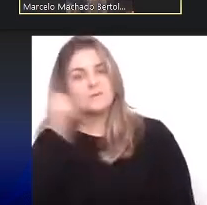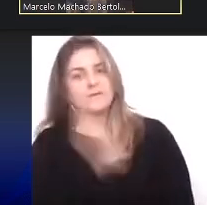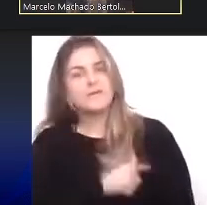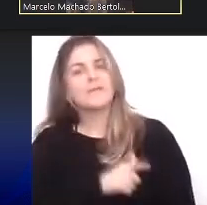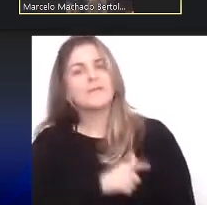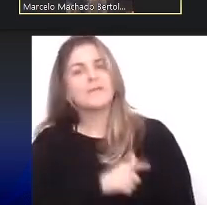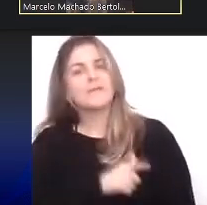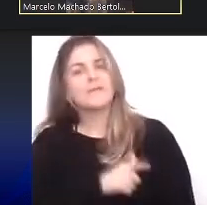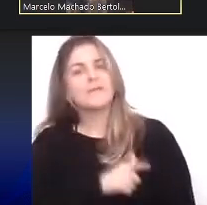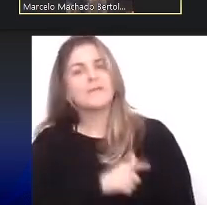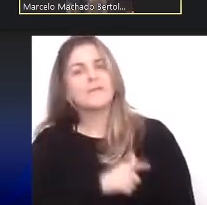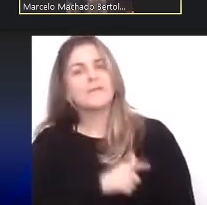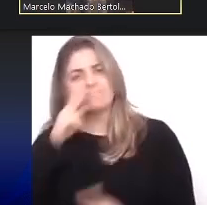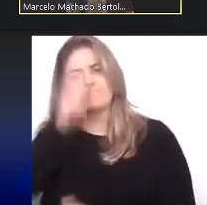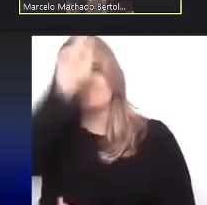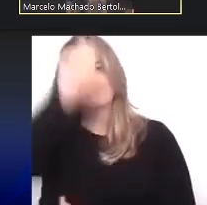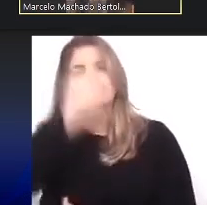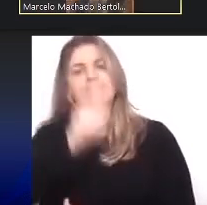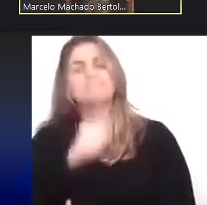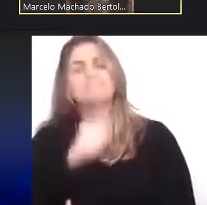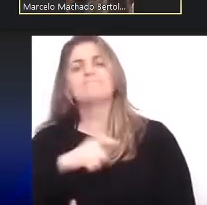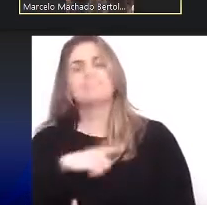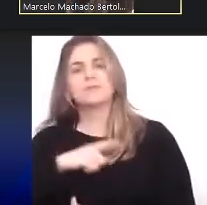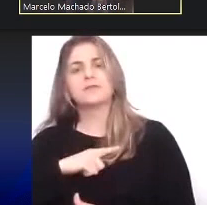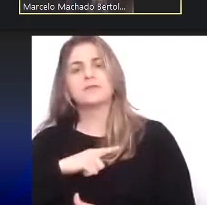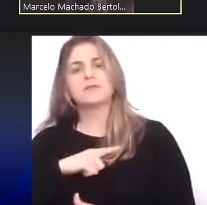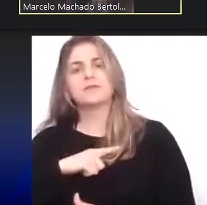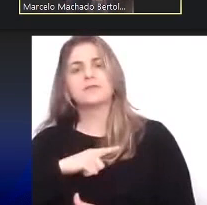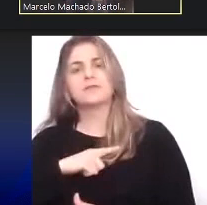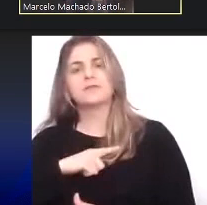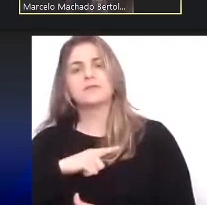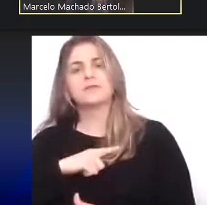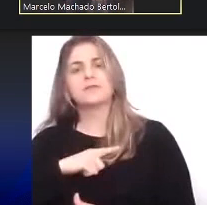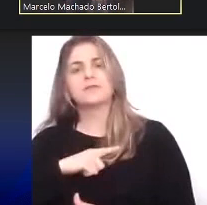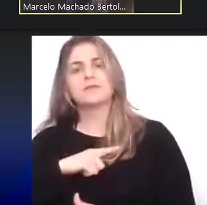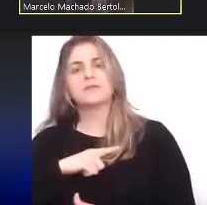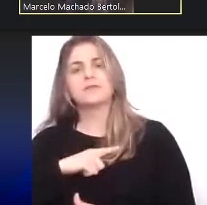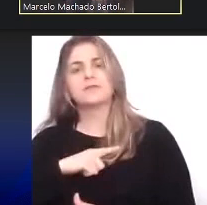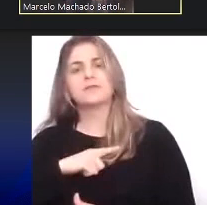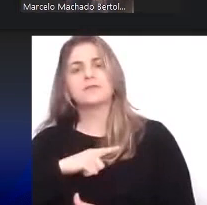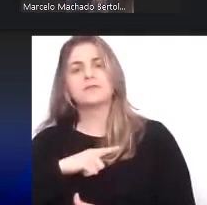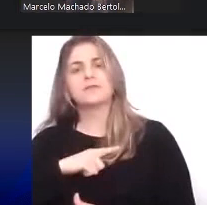este grande desafio coletivo que atinge todos nós. Muito obrigado.